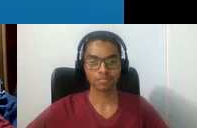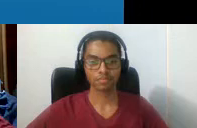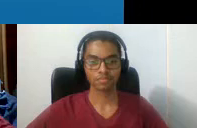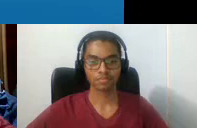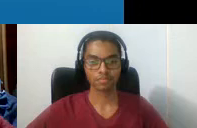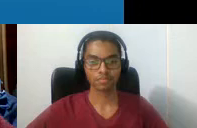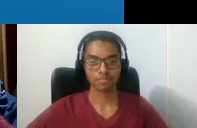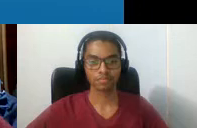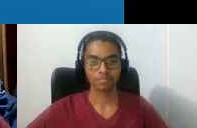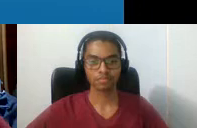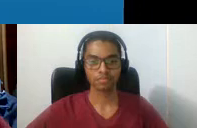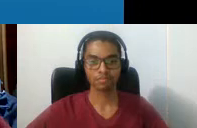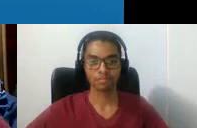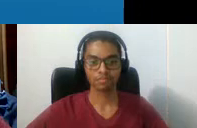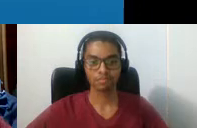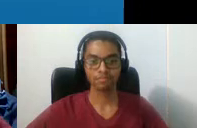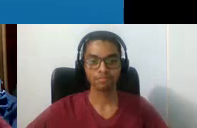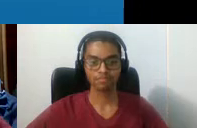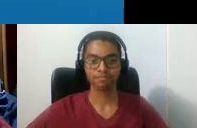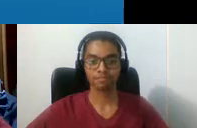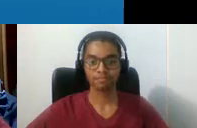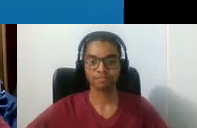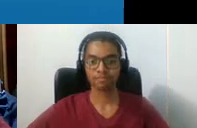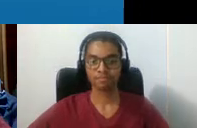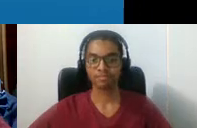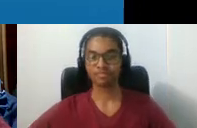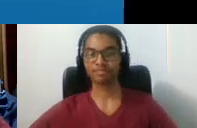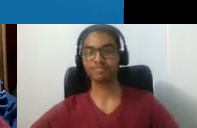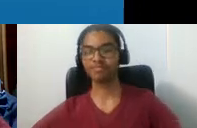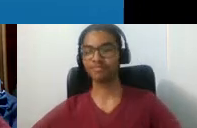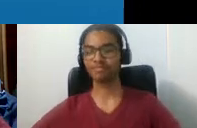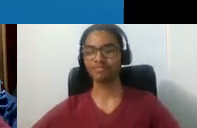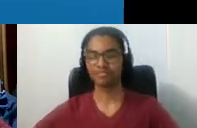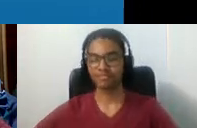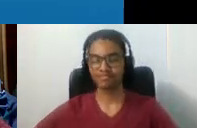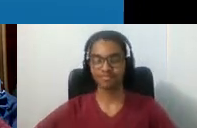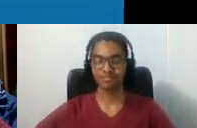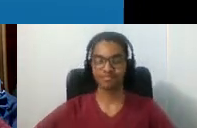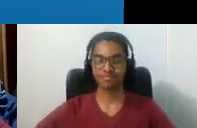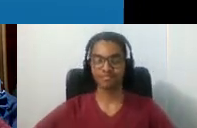Vocês já entenderam o que eu quero dizer por macho, né? Só idiota, né? Isso.